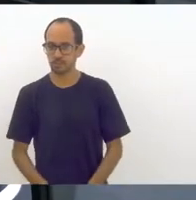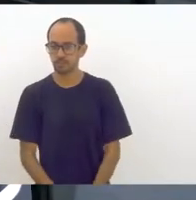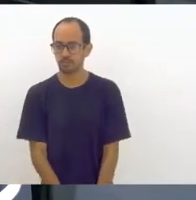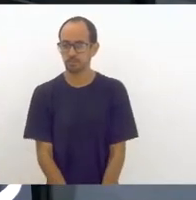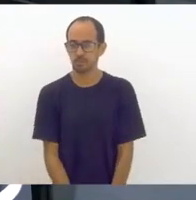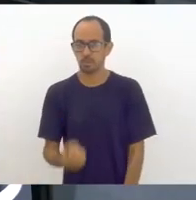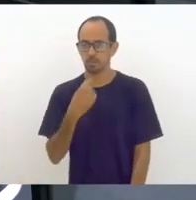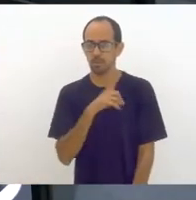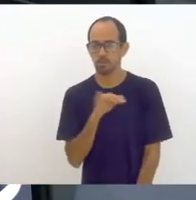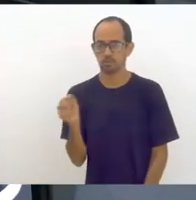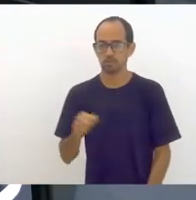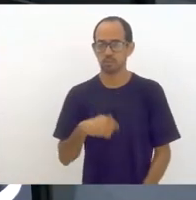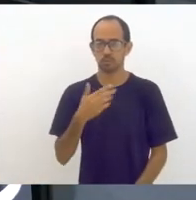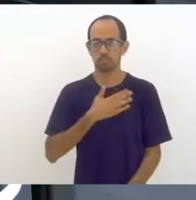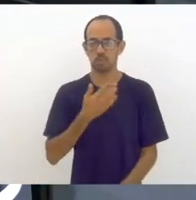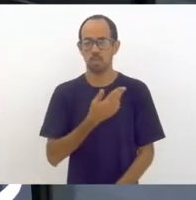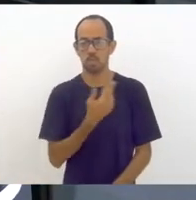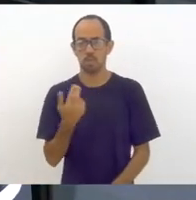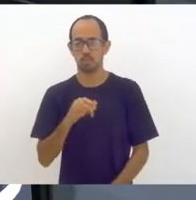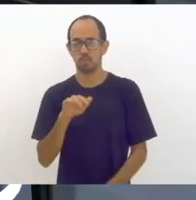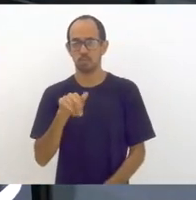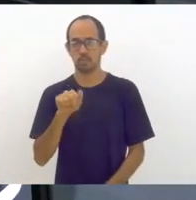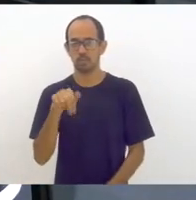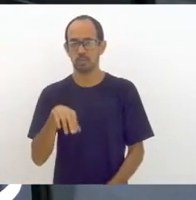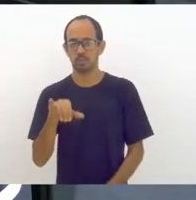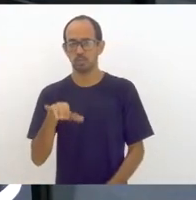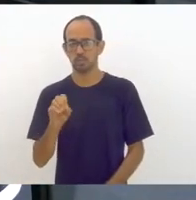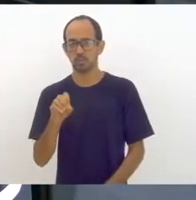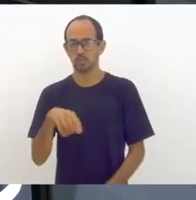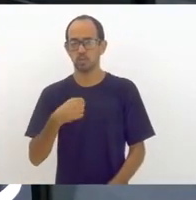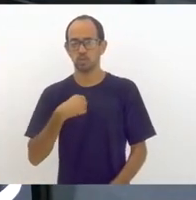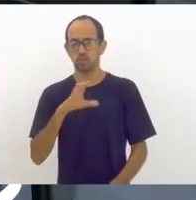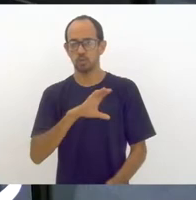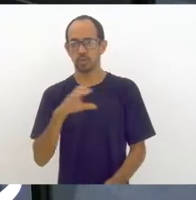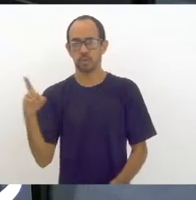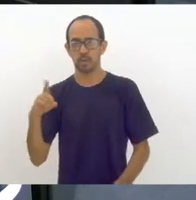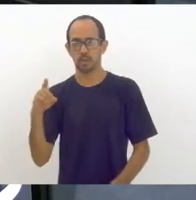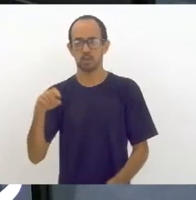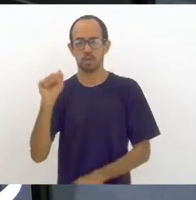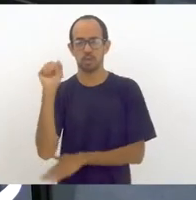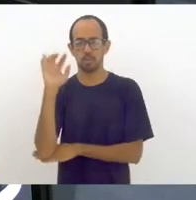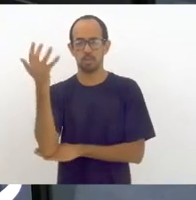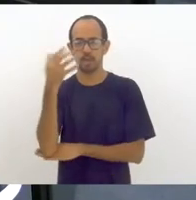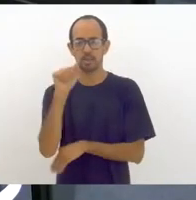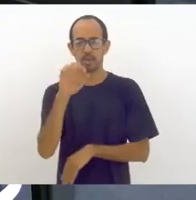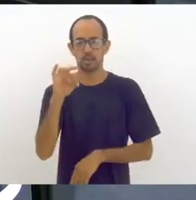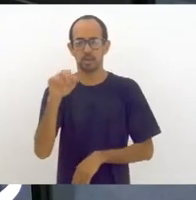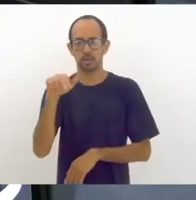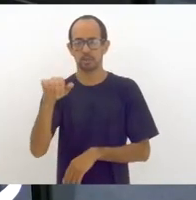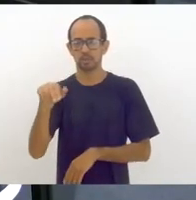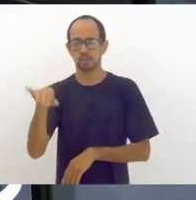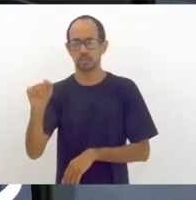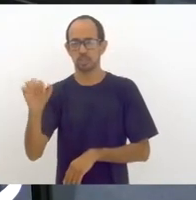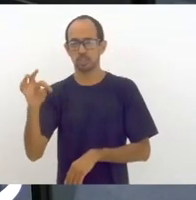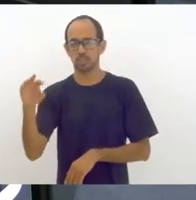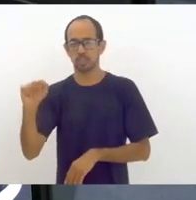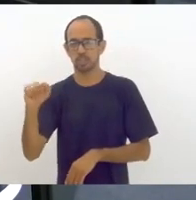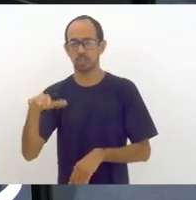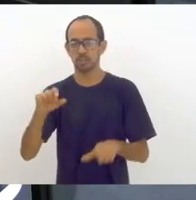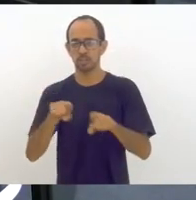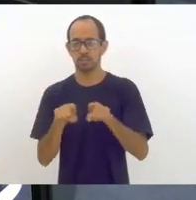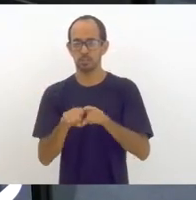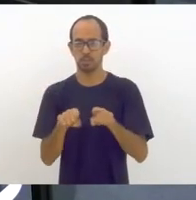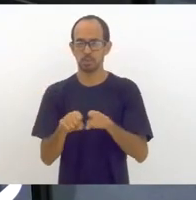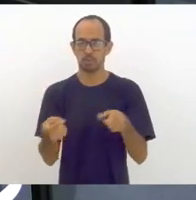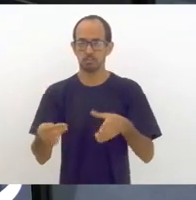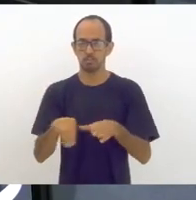Bom dia, sou Francisco Chinó, atualmente coordenador nacional do Câmara Mata Atlântica e também sou membro da Articulação de Agroecologia do Médio